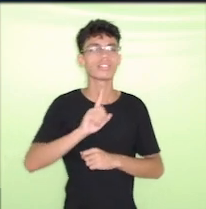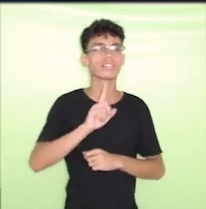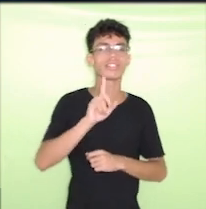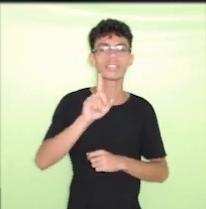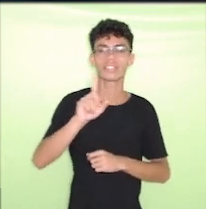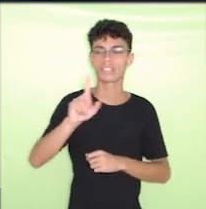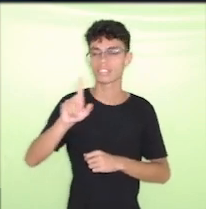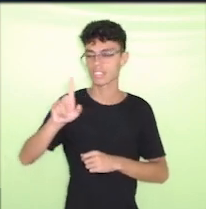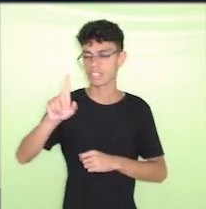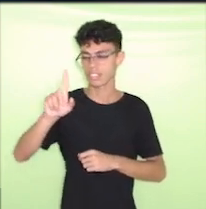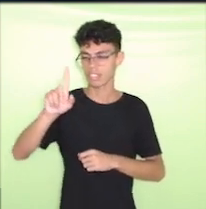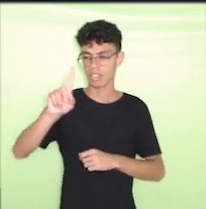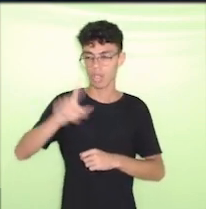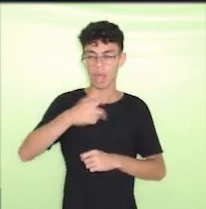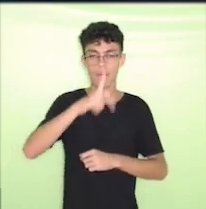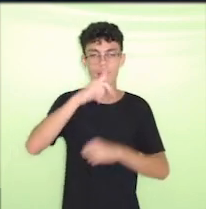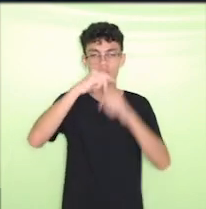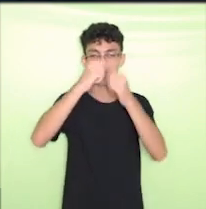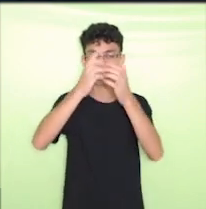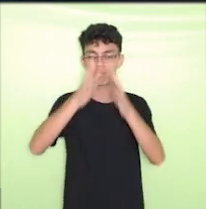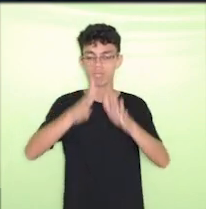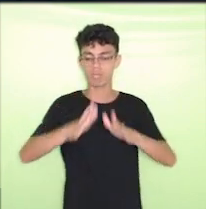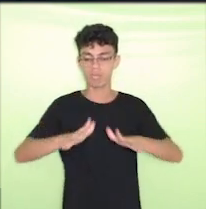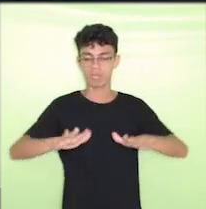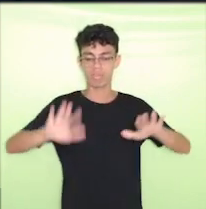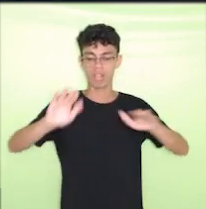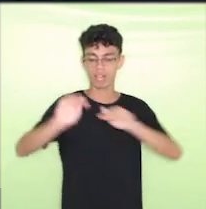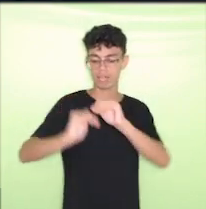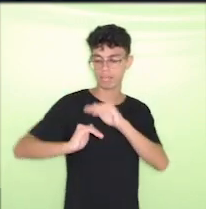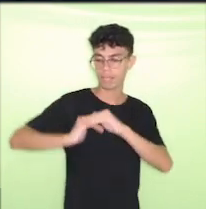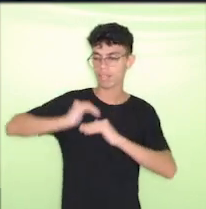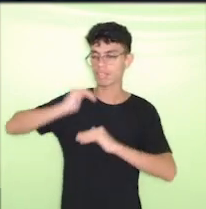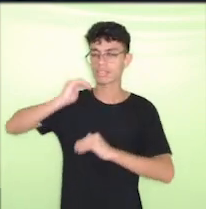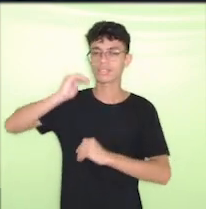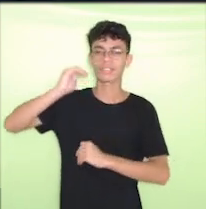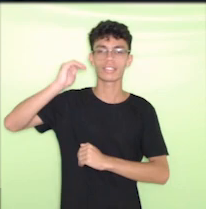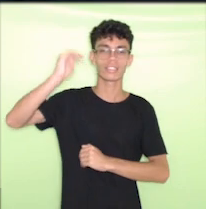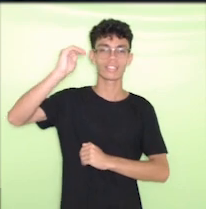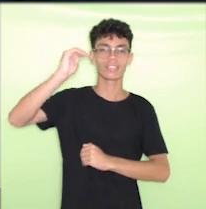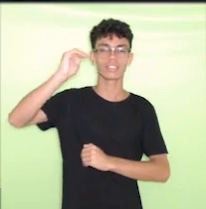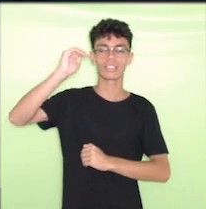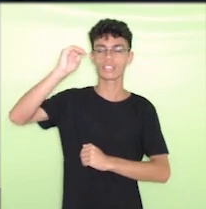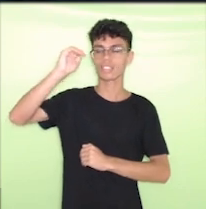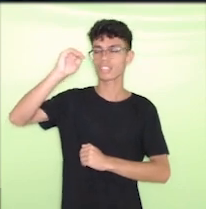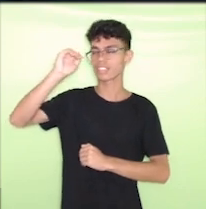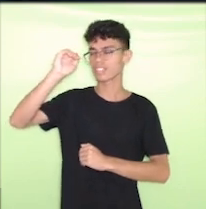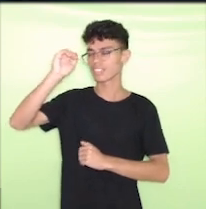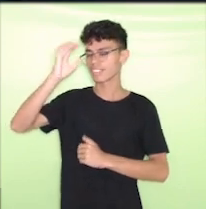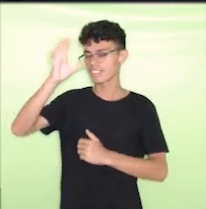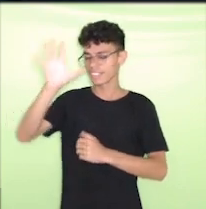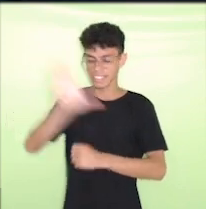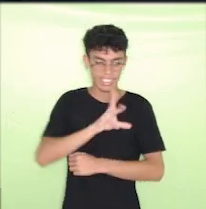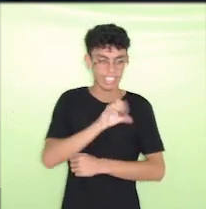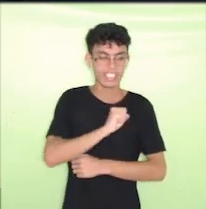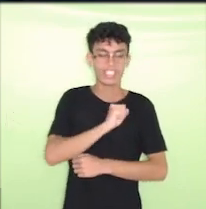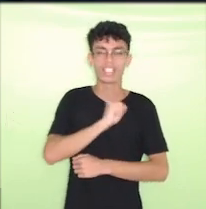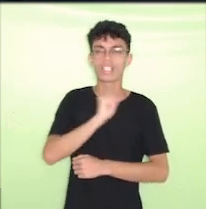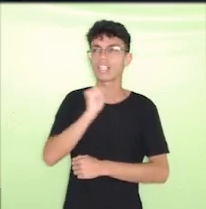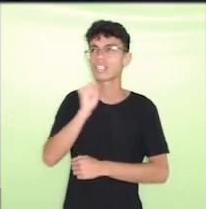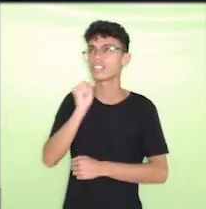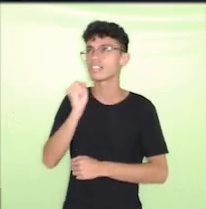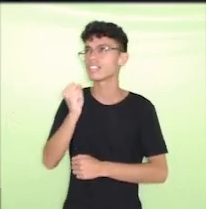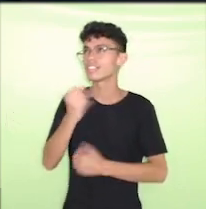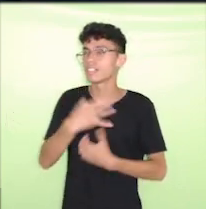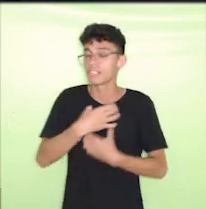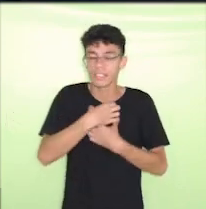como um débil fiozinho de água. Depois eu cresceria. E o ser amado nunca mais teria